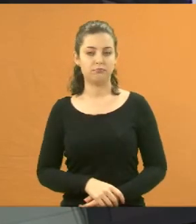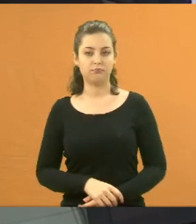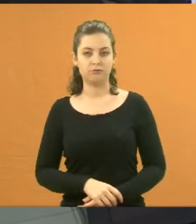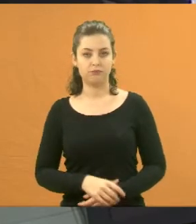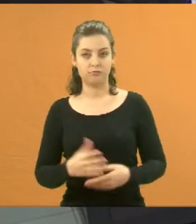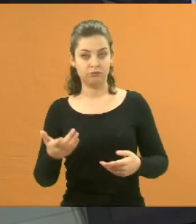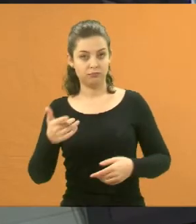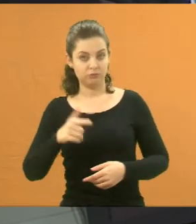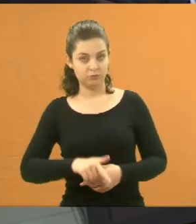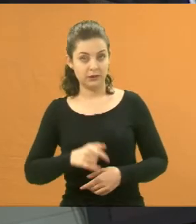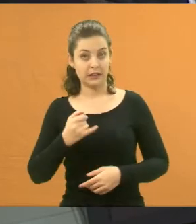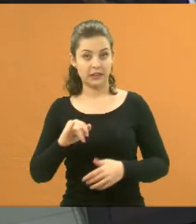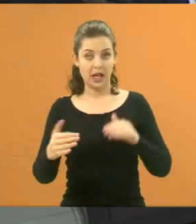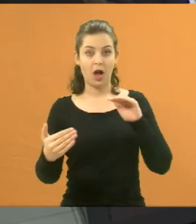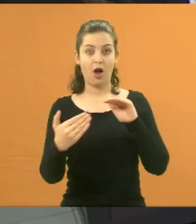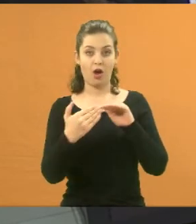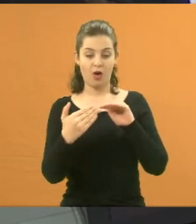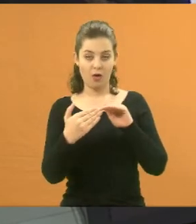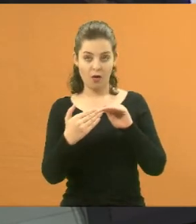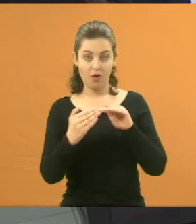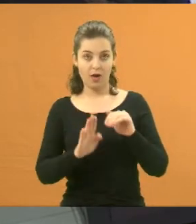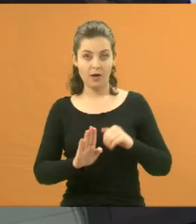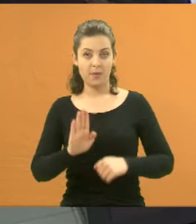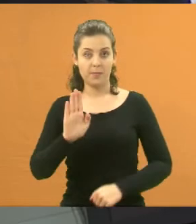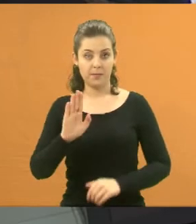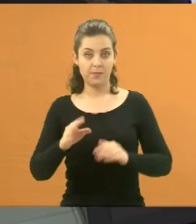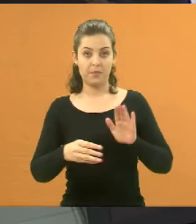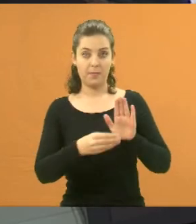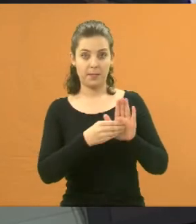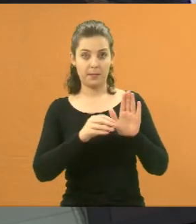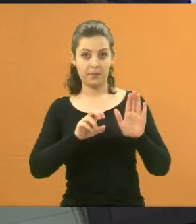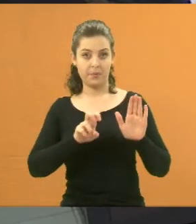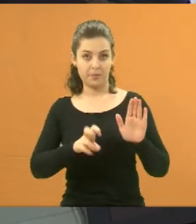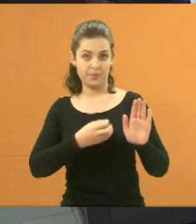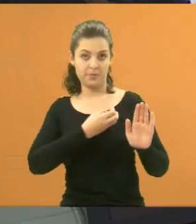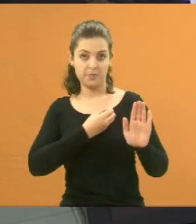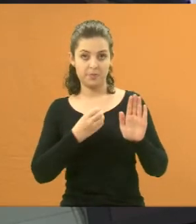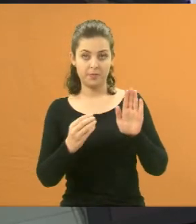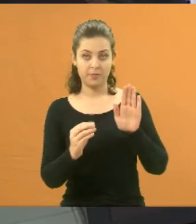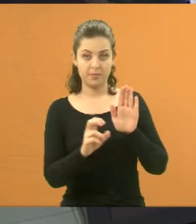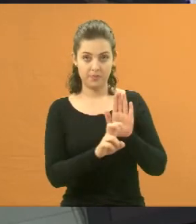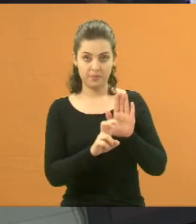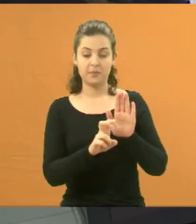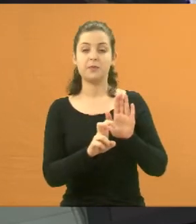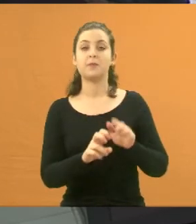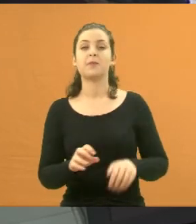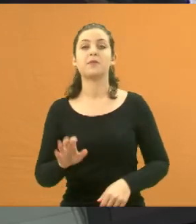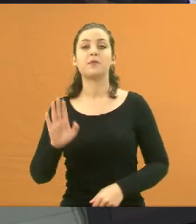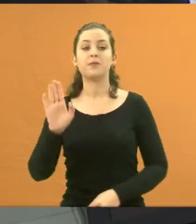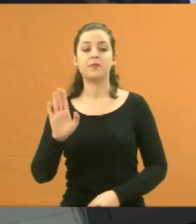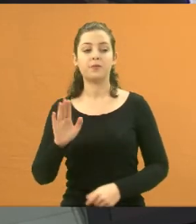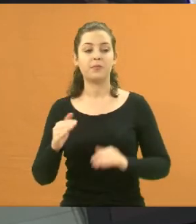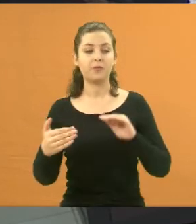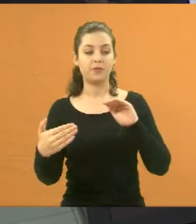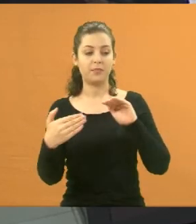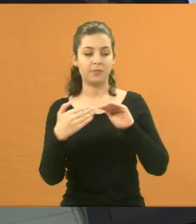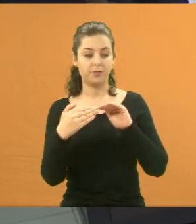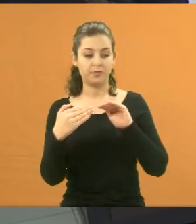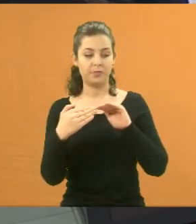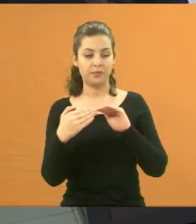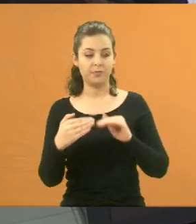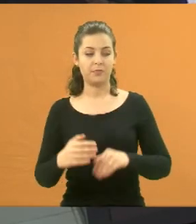Então vamos lá de novo. Os que forem favoráveis à emenda número 5, que se manifeste levantando o braço.